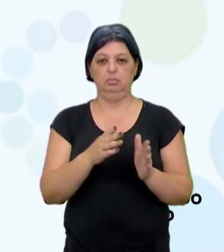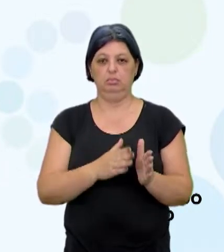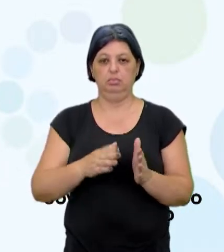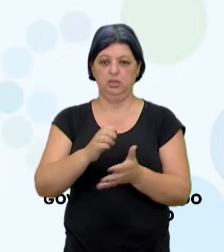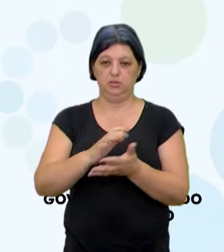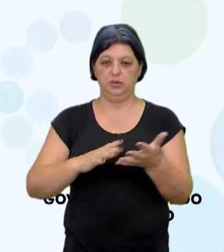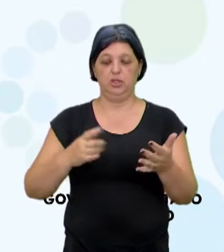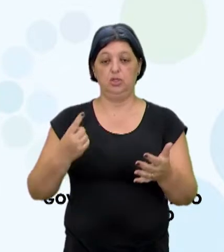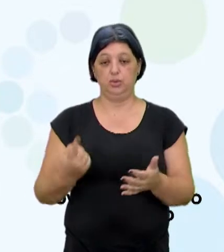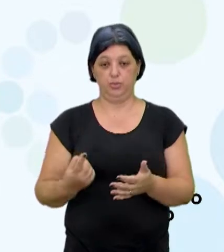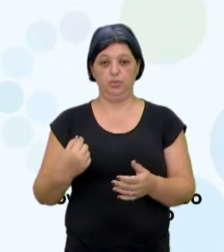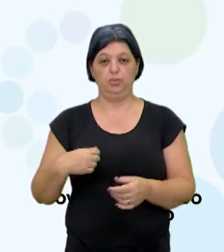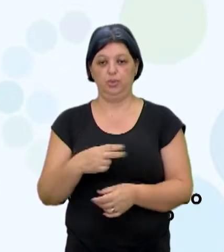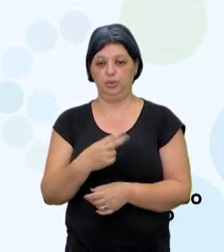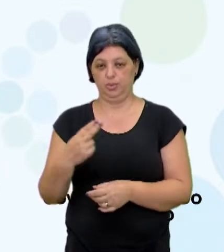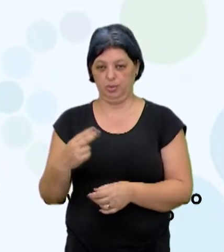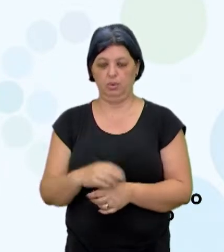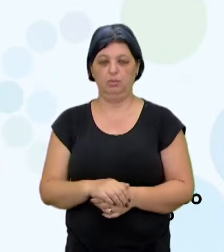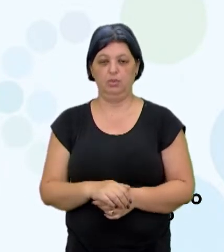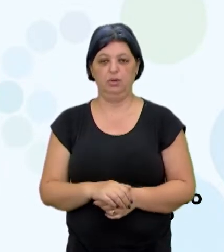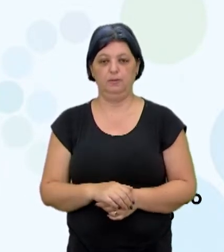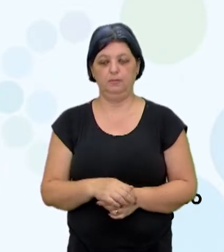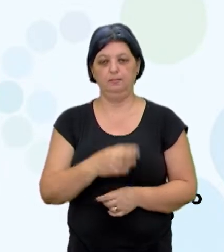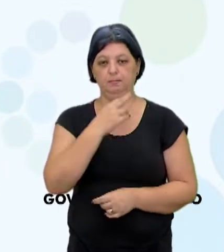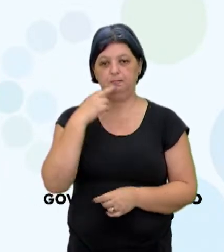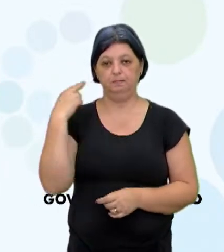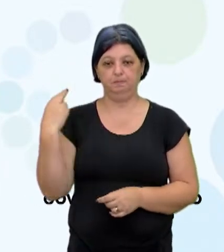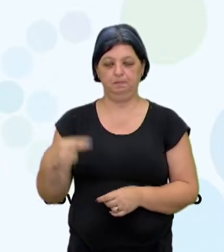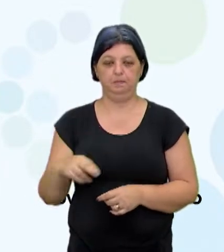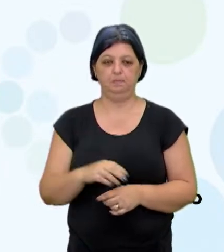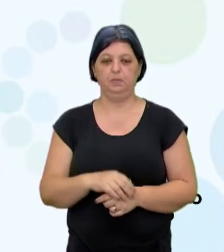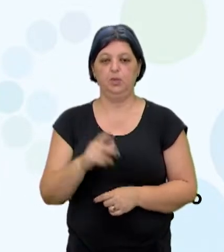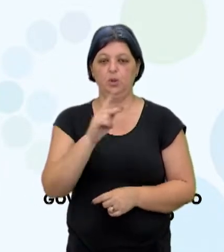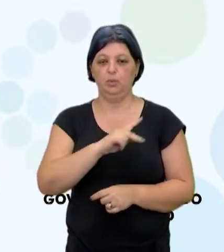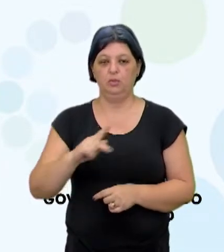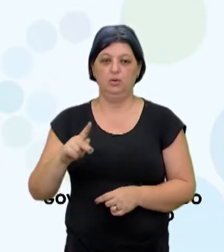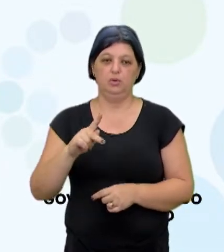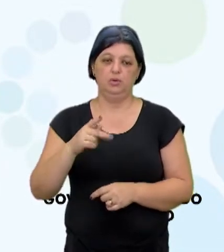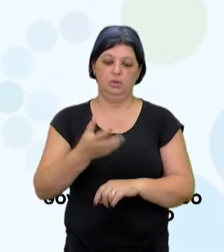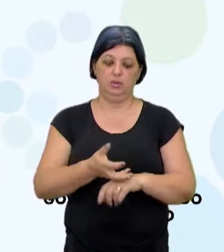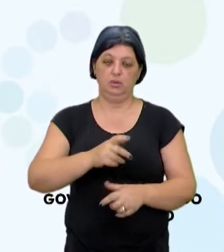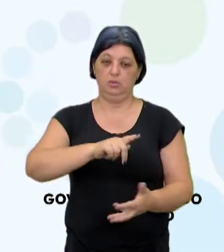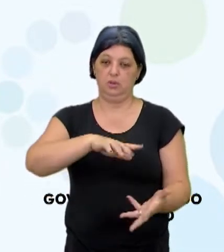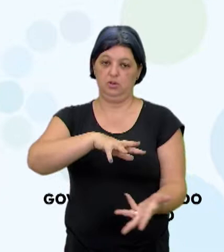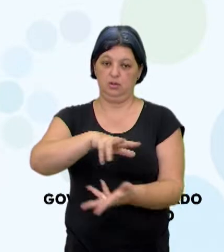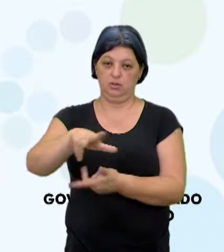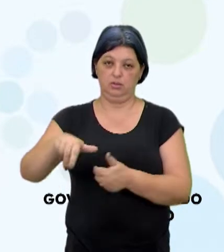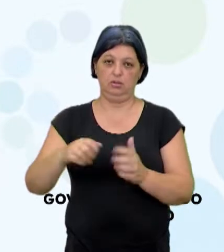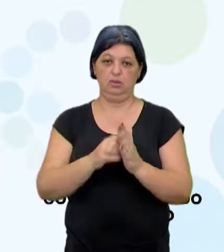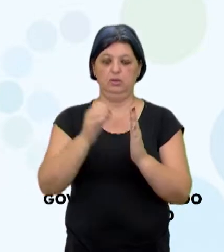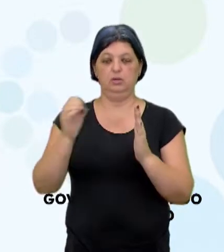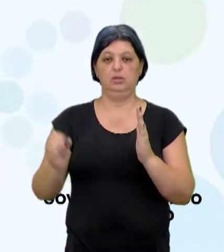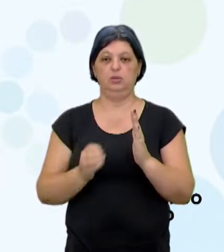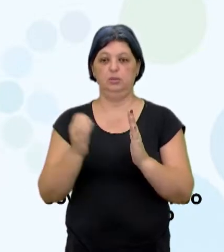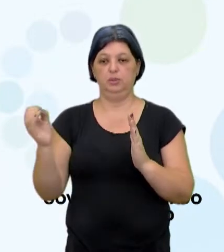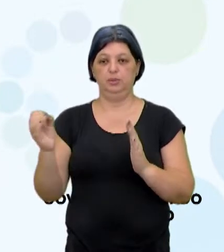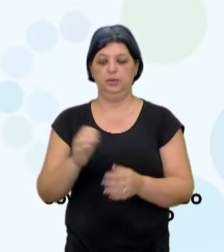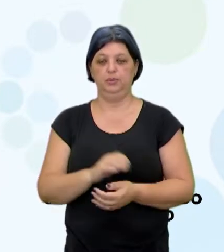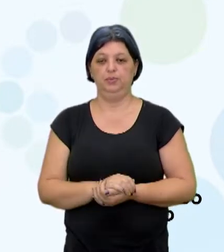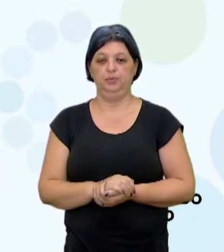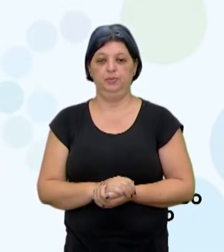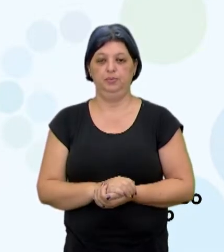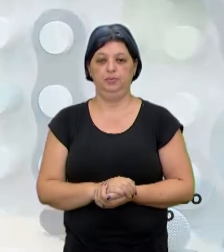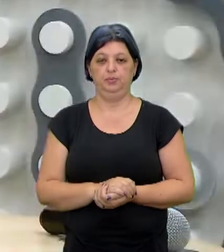Meu nome está aí na tela para vocês também, Antônio Russo Júnior, eu sou professor de Geografia do Centro de Mídias.